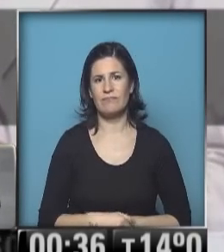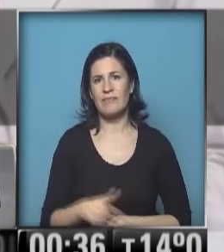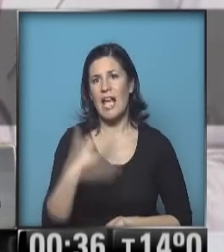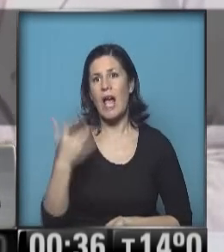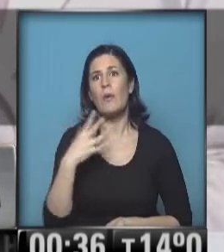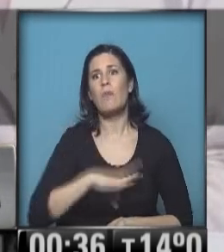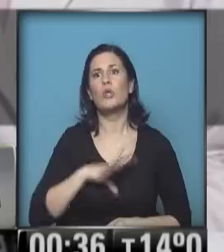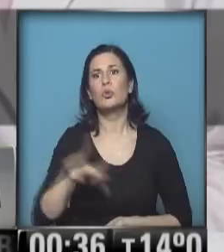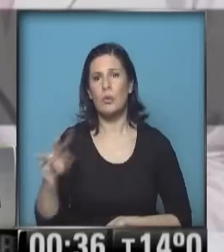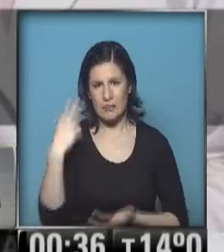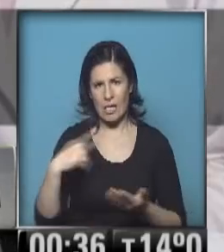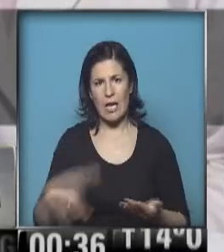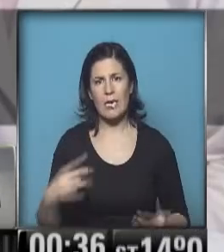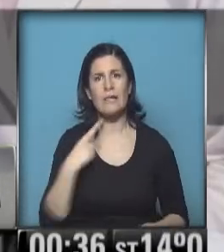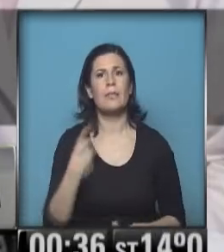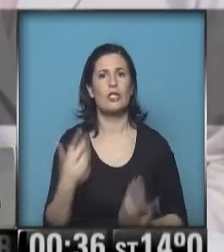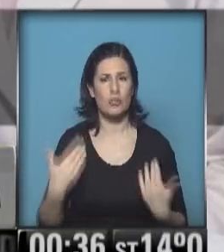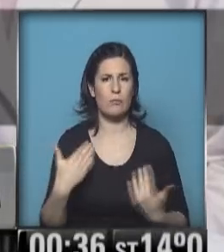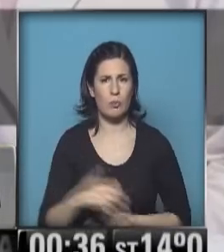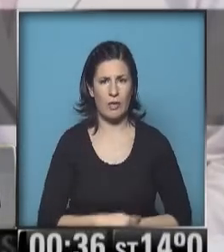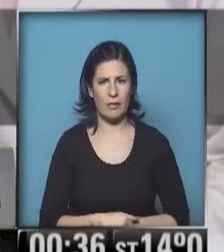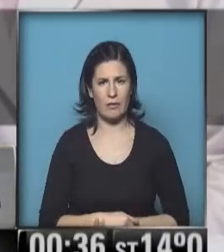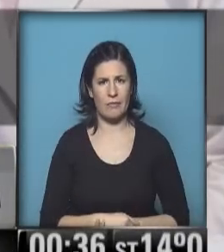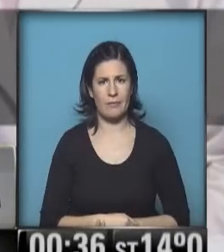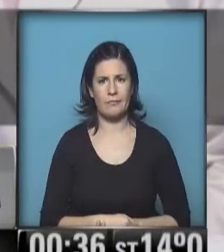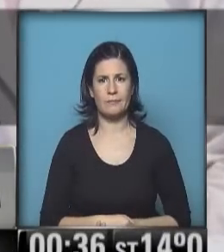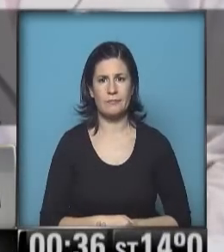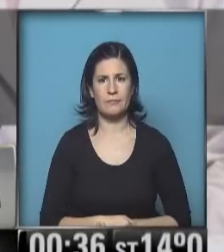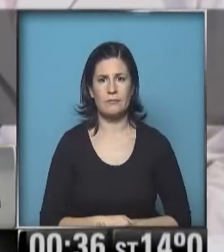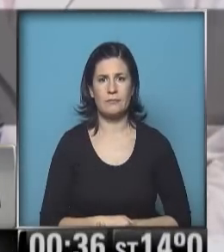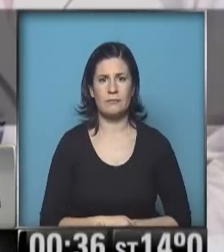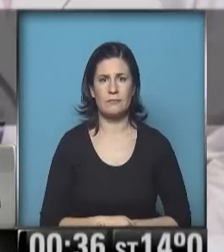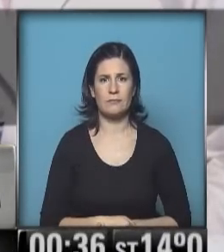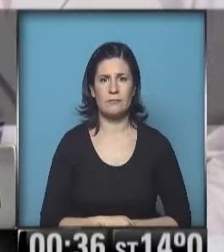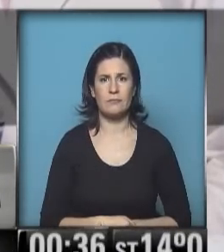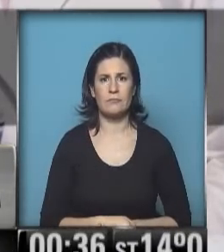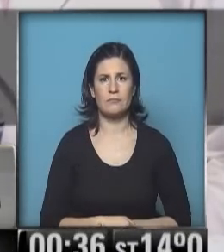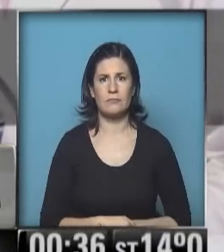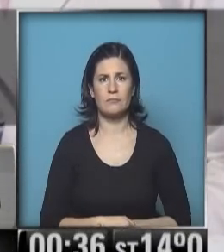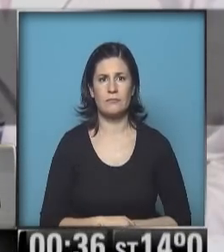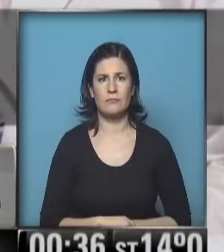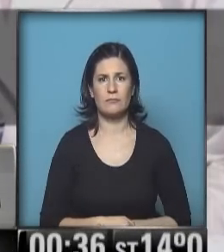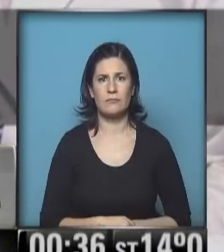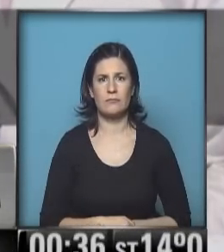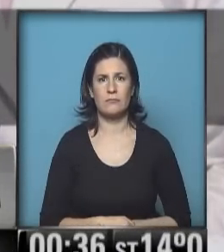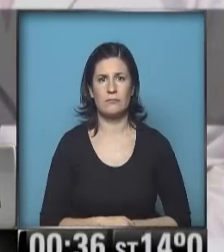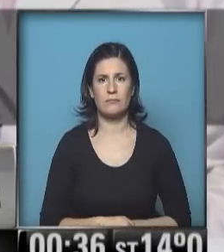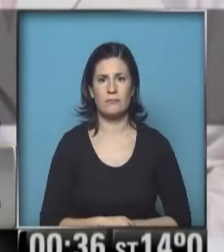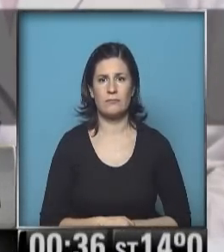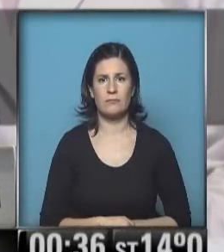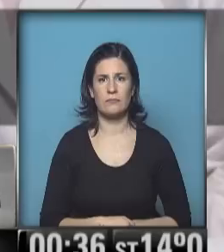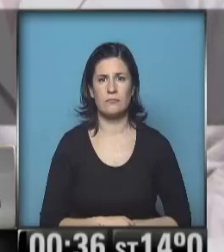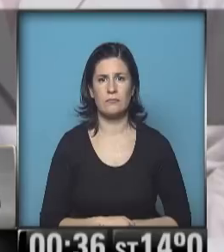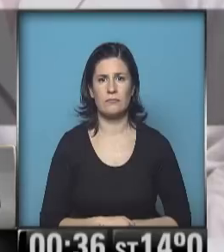antecipar 10% do PIB para educação, 70 bilhões. 10% da receita bruta para a saúde, 40